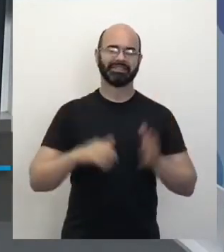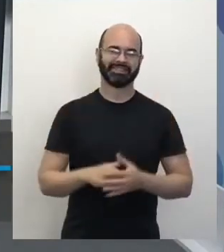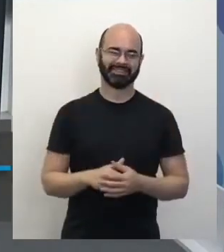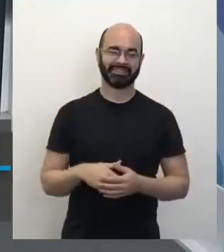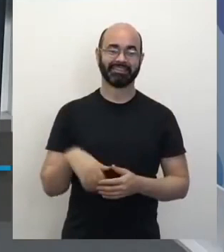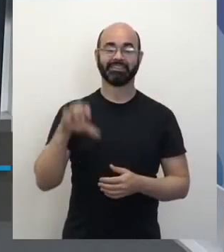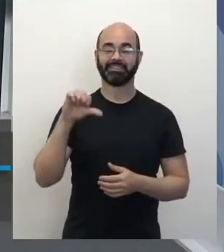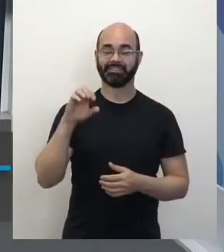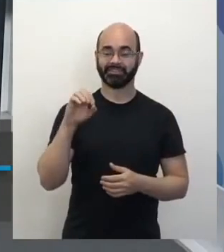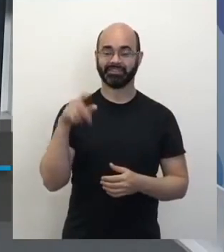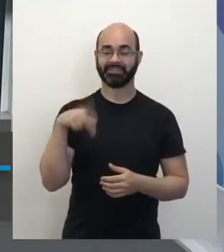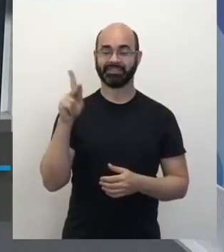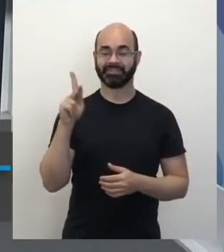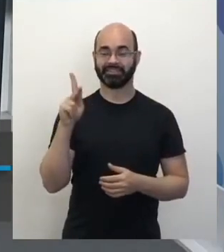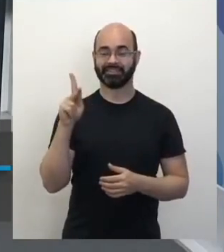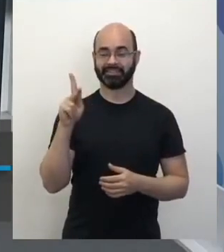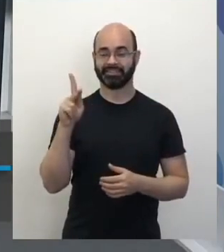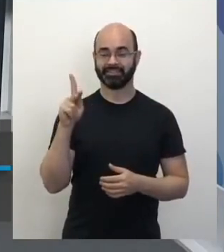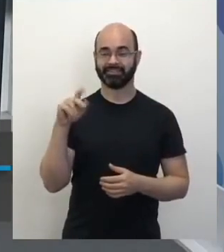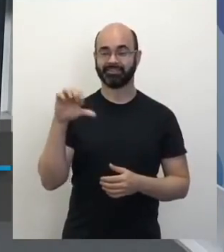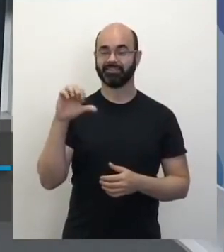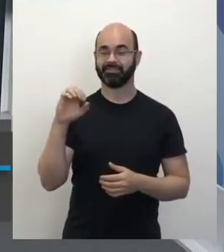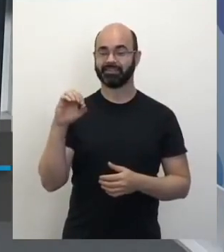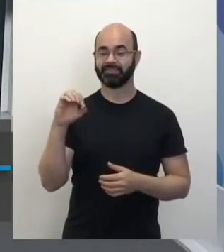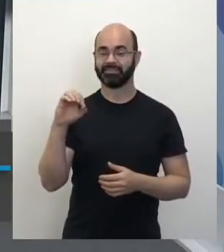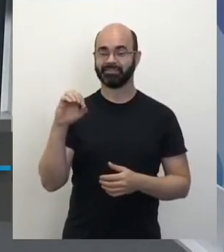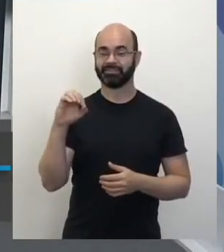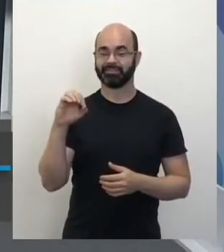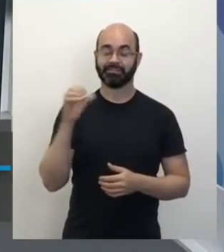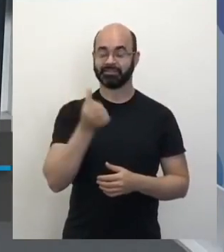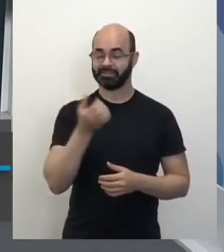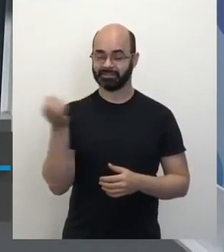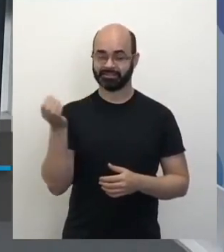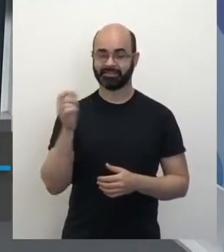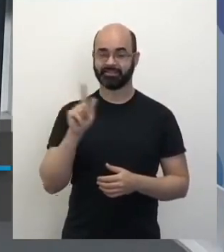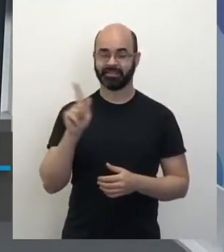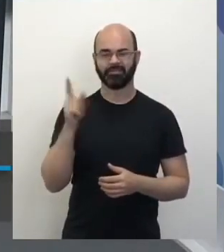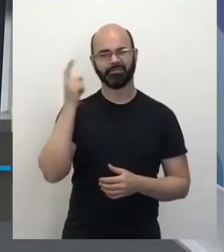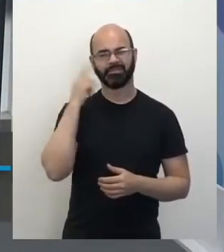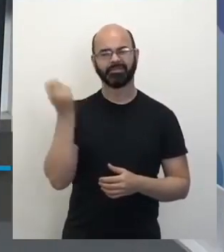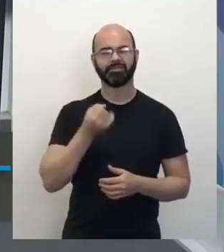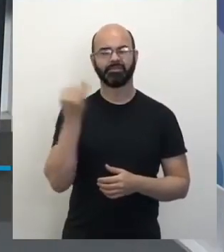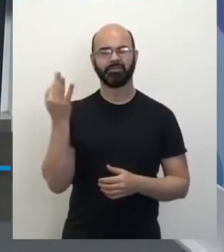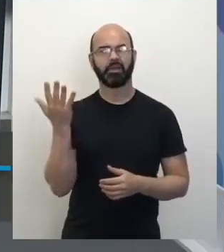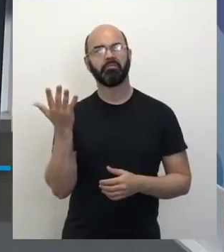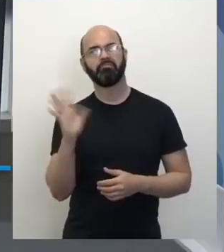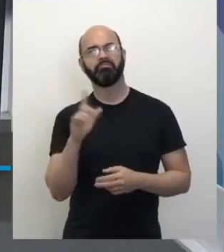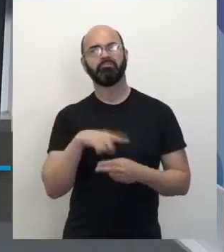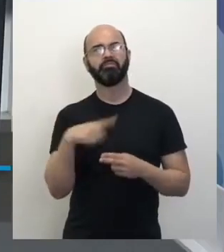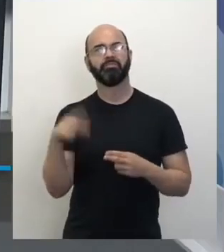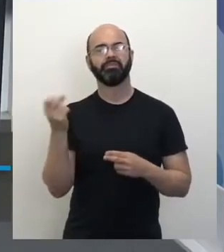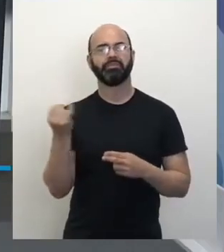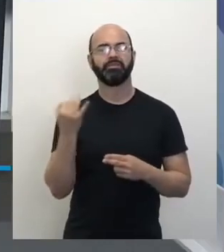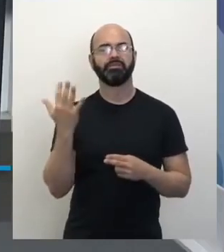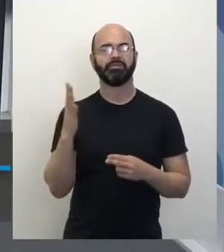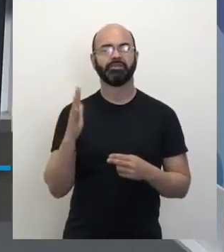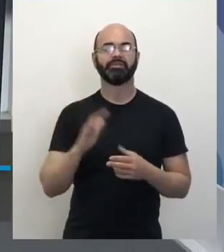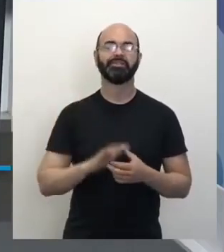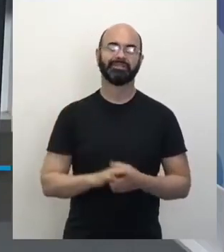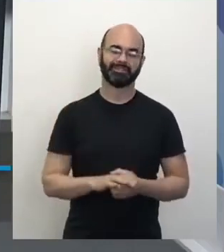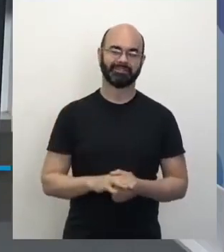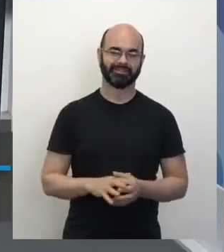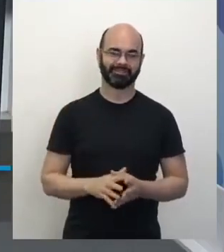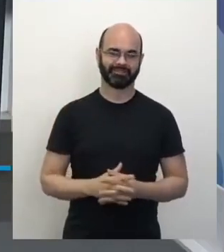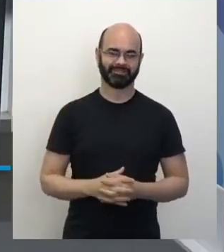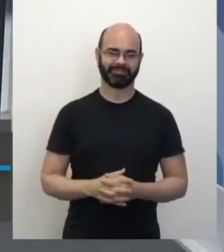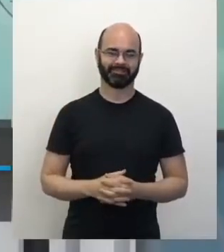quilos e 600 gramas dá aproximadamente quantas arrobas, né? É legal de pensar isso aí. Porque imagina mesmo. Cair na aproximação, né? Sim, isso aí. Não deixa de ser isso mesmo. Isso